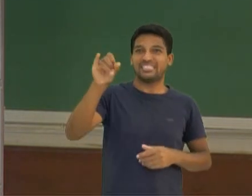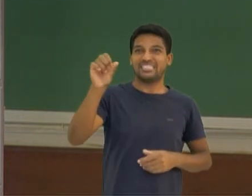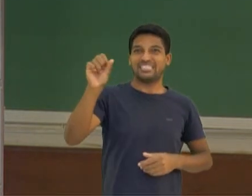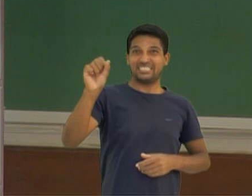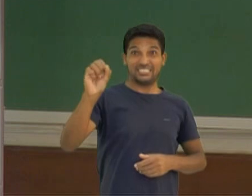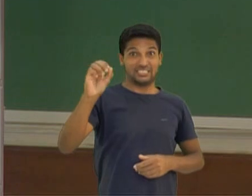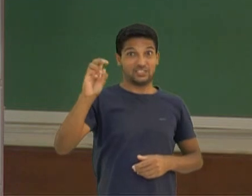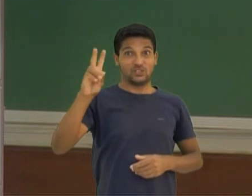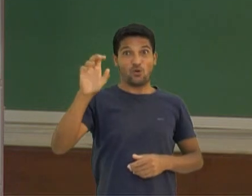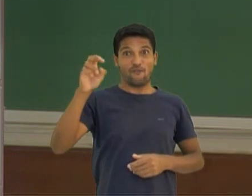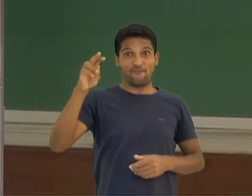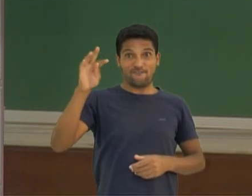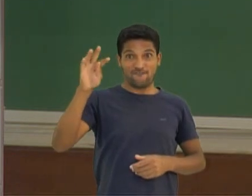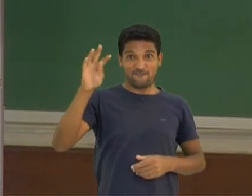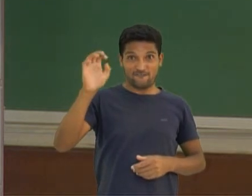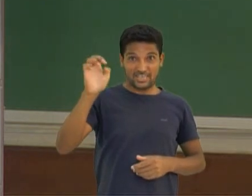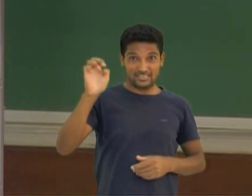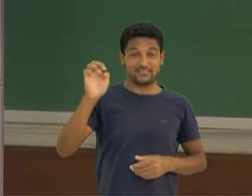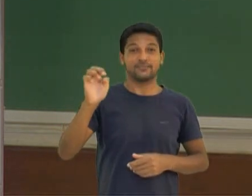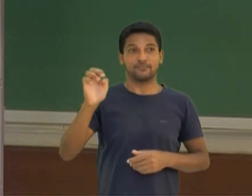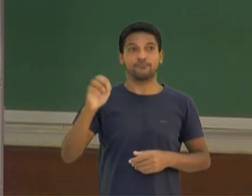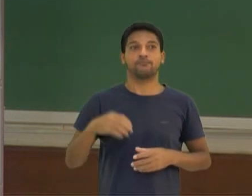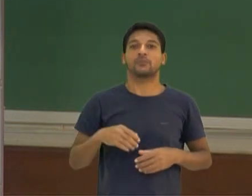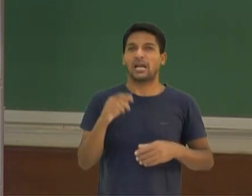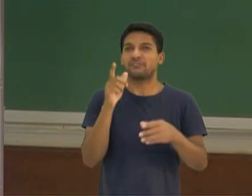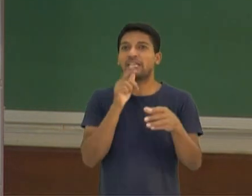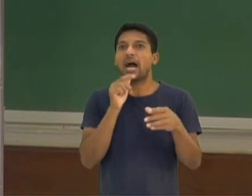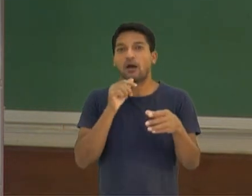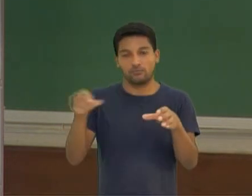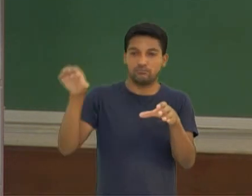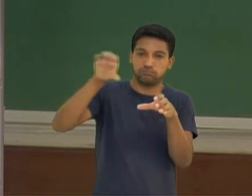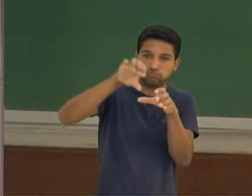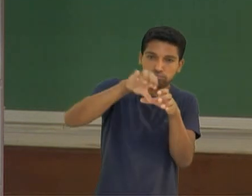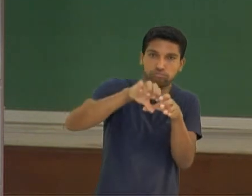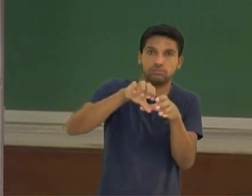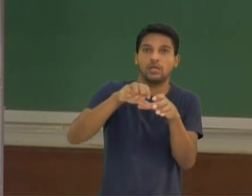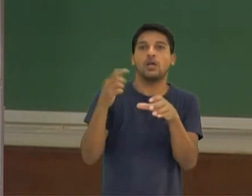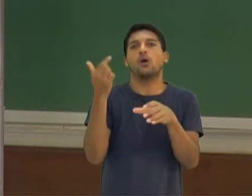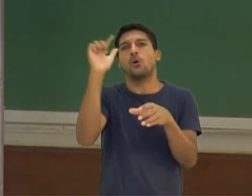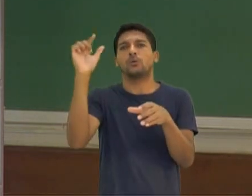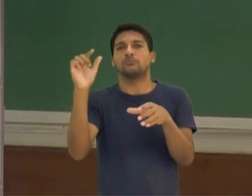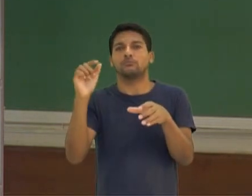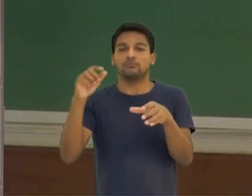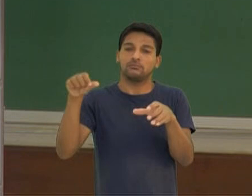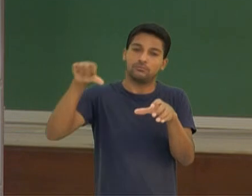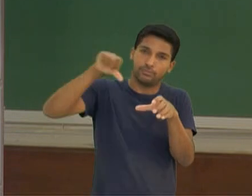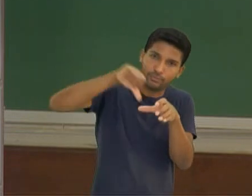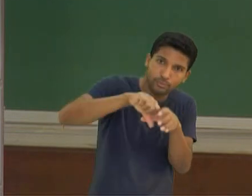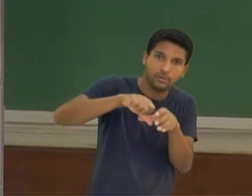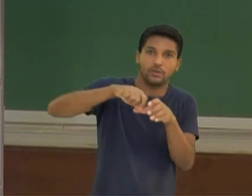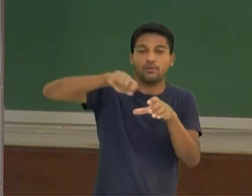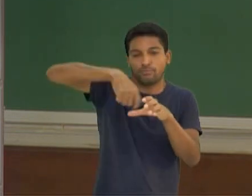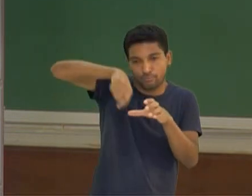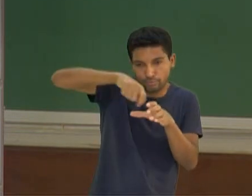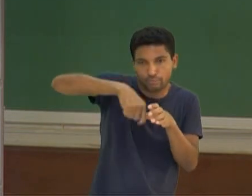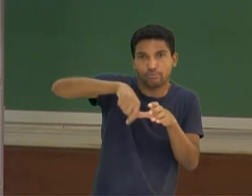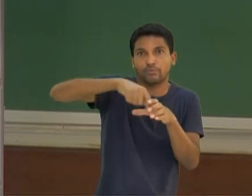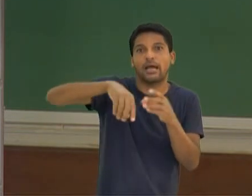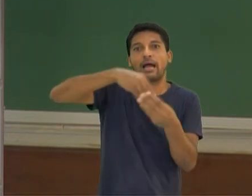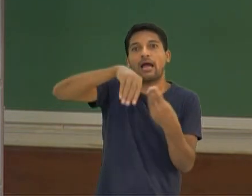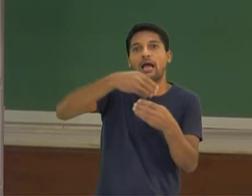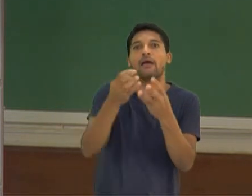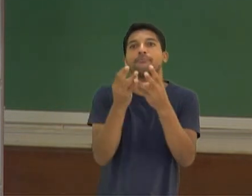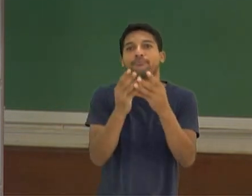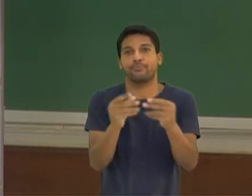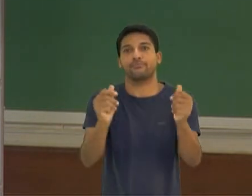né? Normalmente o solvente universal que nós usamos é água, mas existem também outros tipos de solvente, beleza? É a mesma coisa